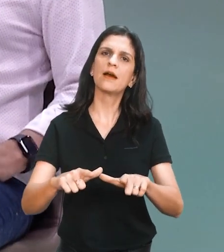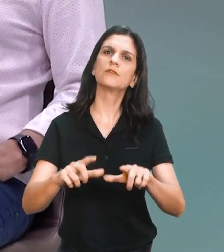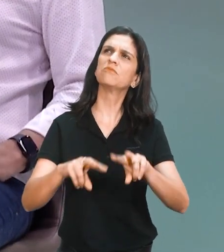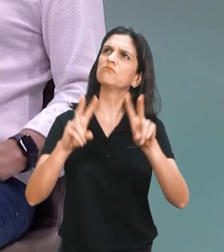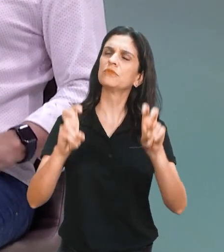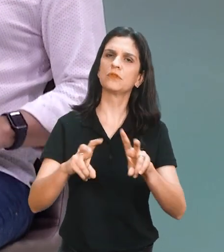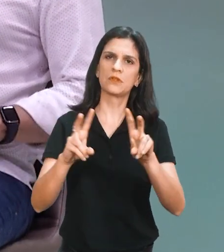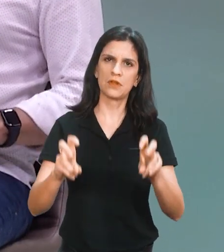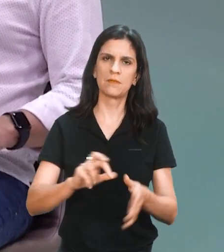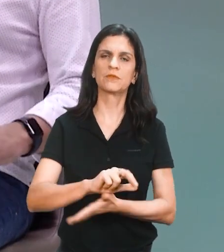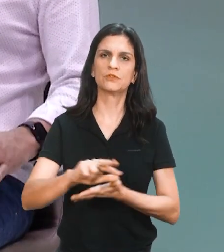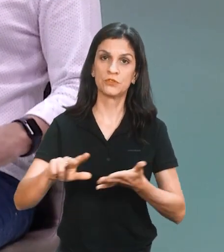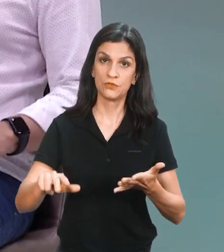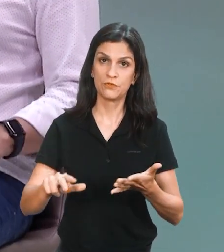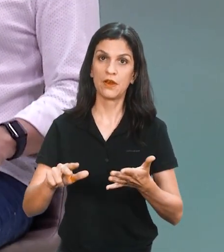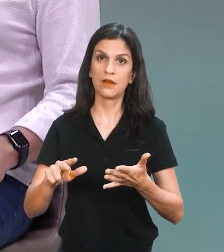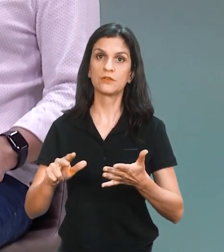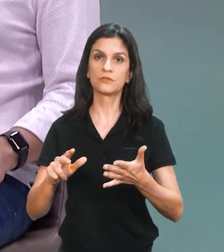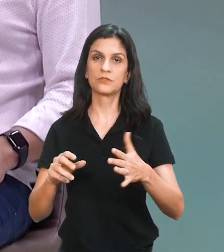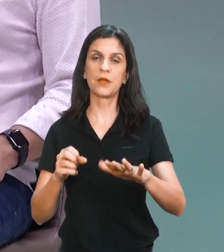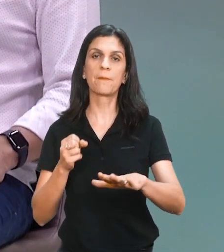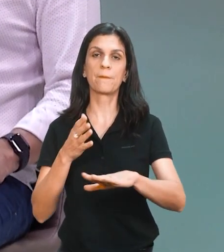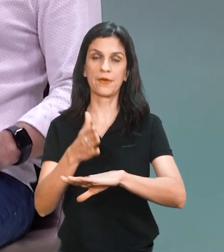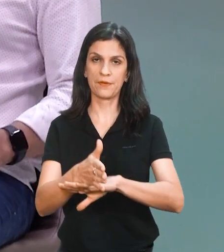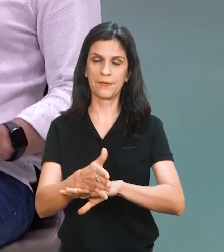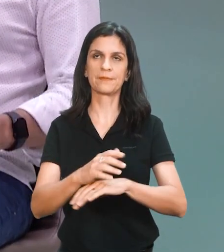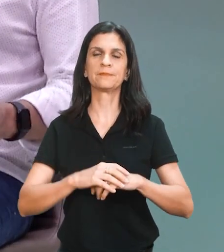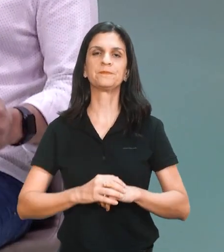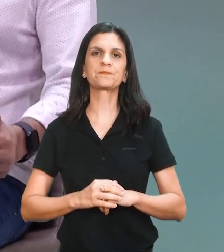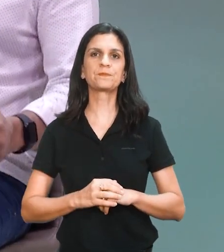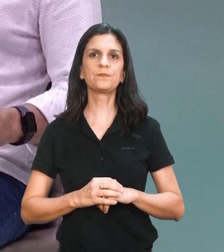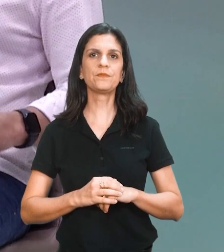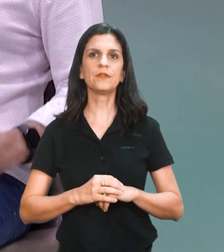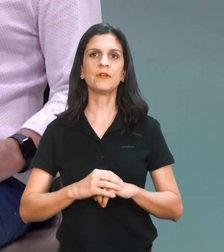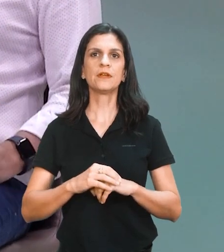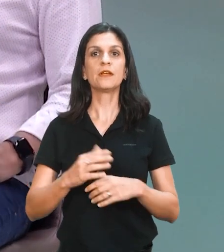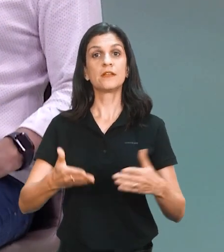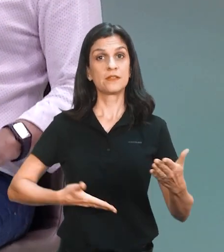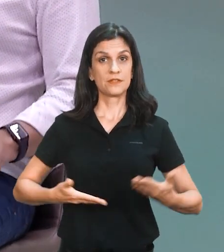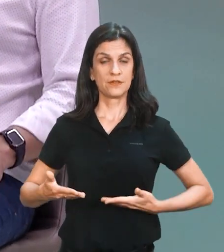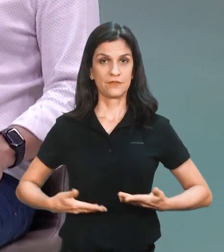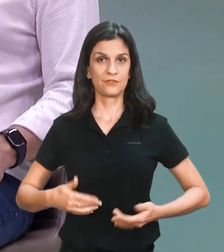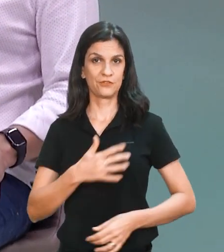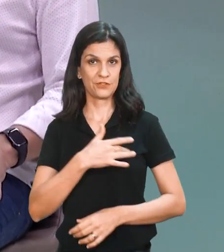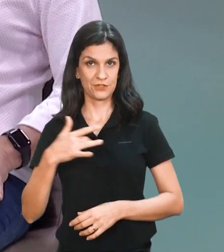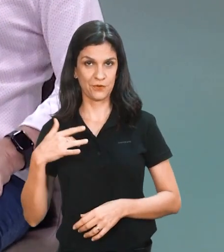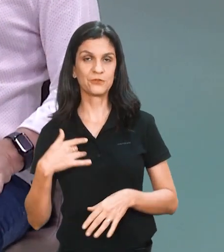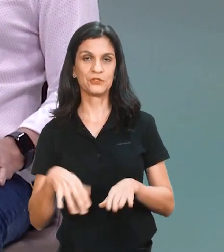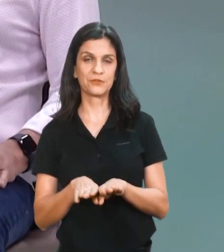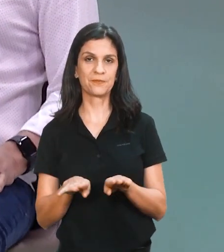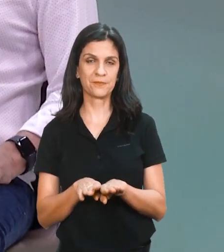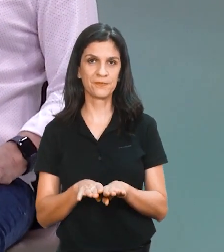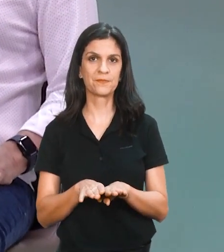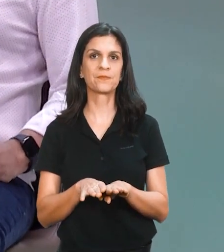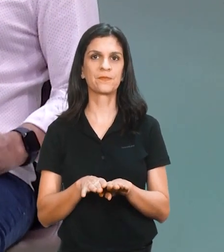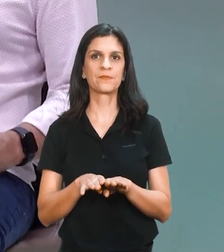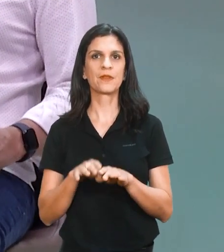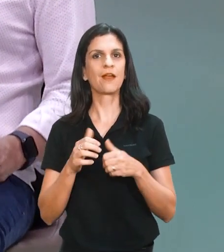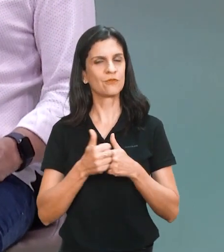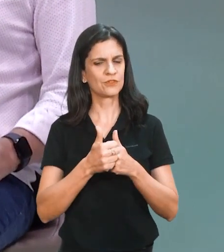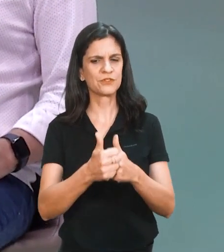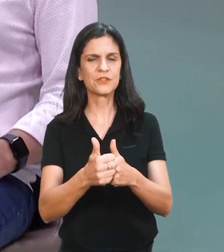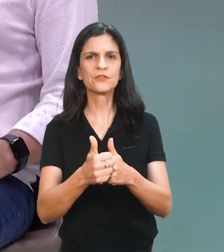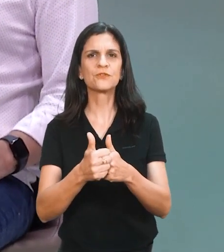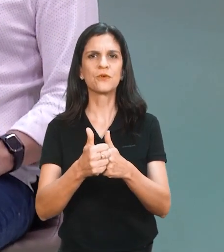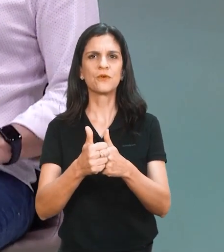emprego, estamos fazendo parcerias com as universidades para que também a gente possa levar serviços de saúde. E a gente conversa muito